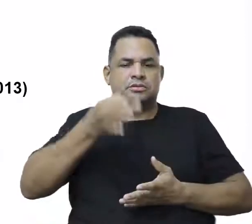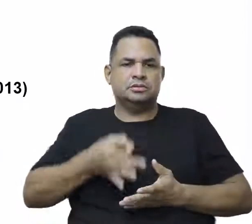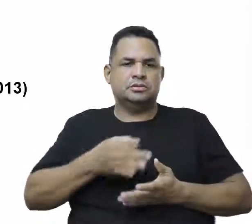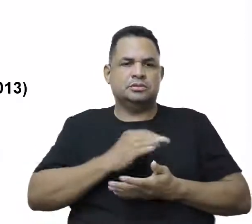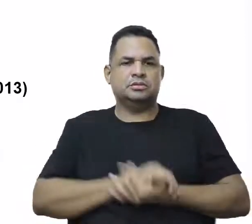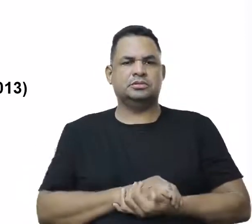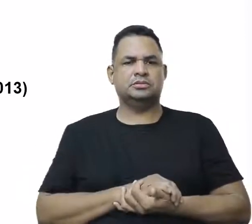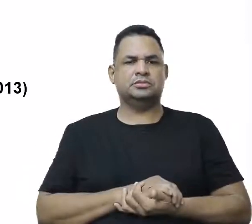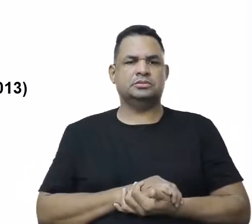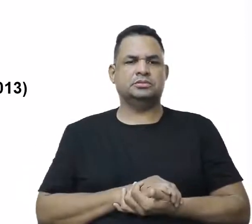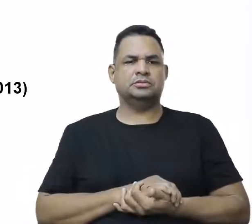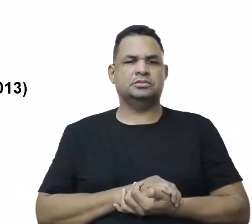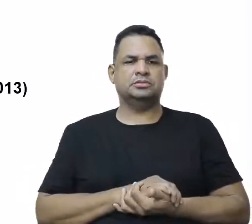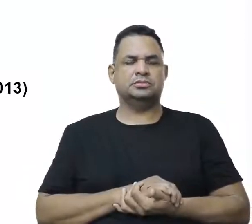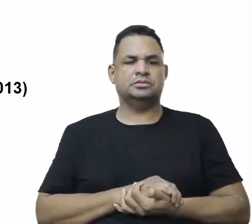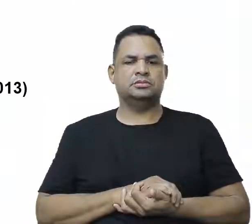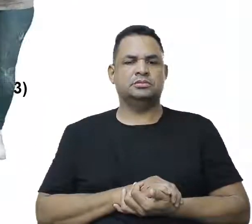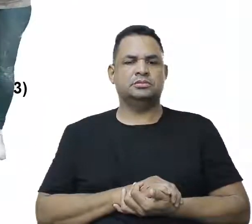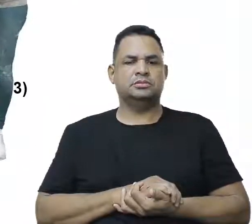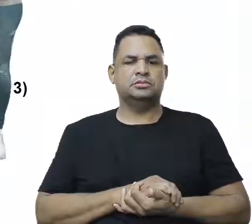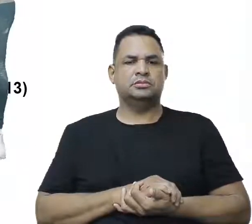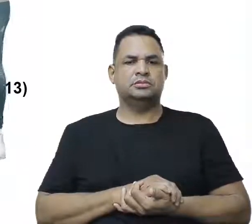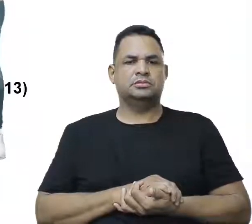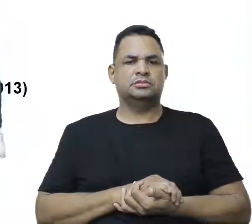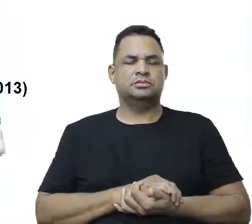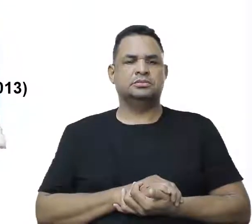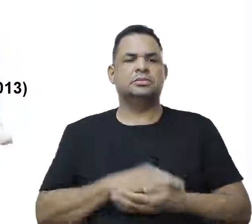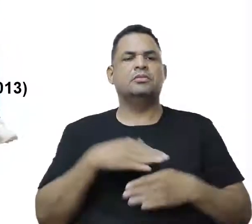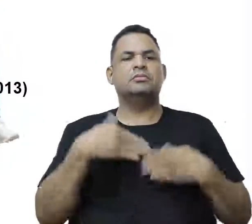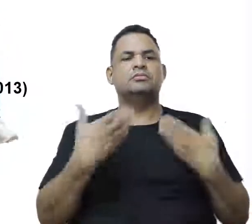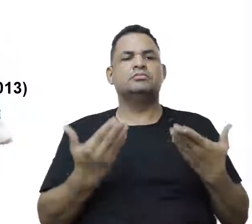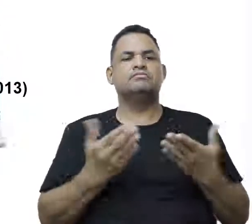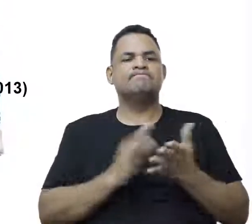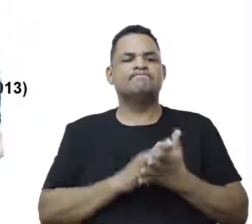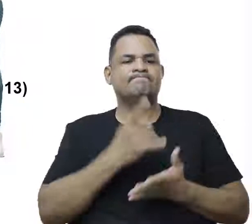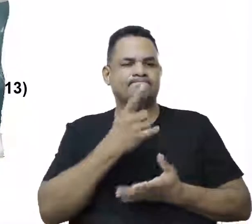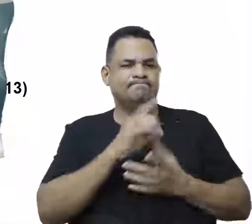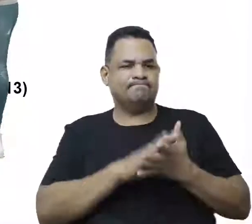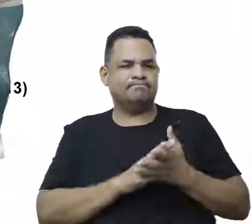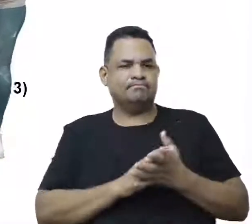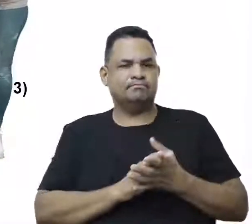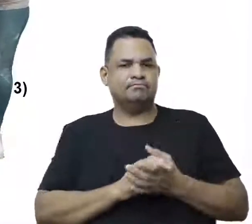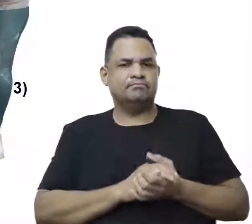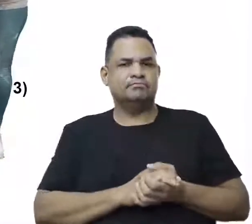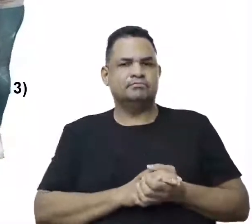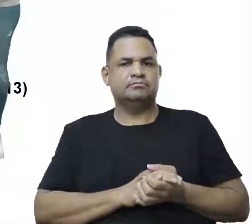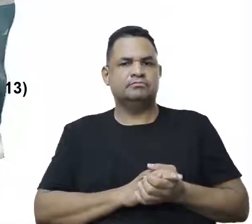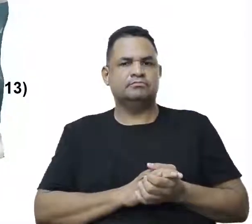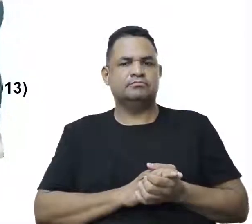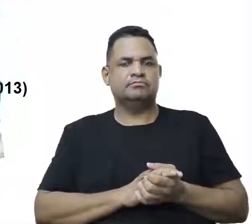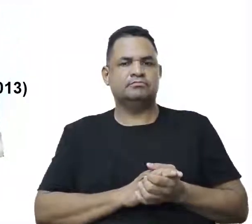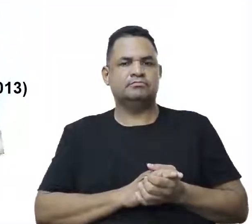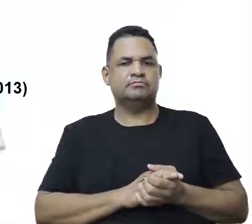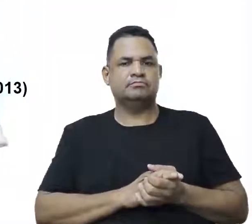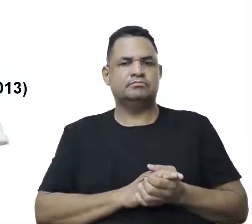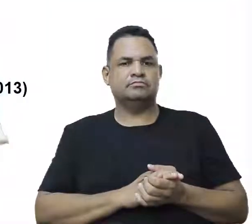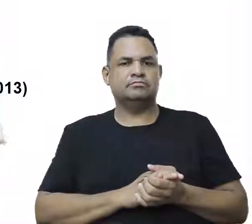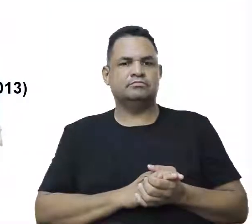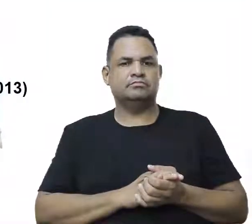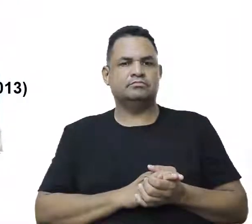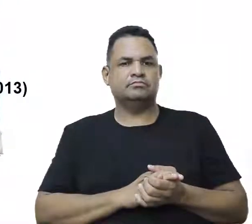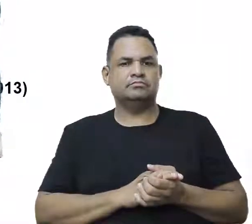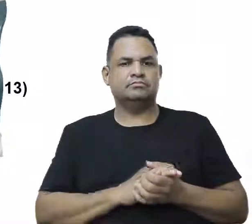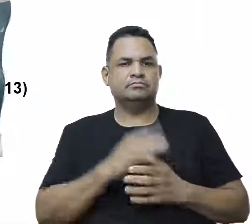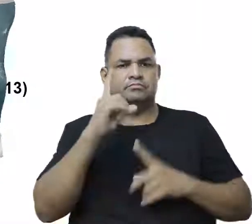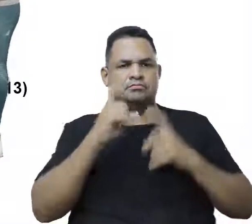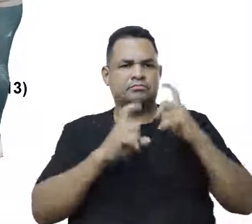imagem ali, vamos entrar aqui, né? Qual que é a expressão mais adequada, professora? Seria ali uma carinha de